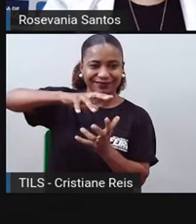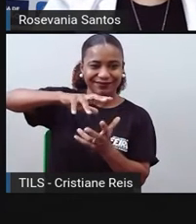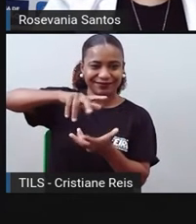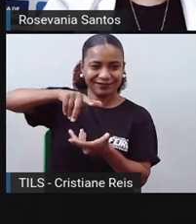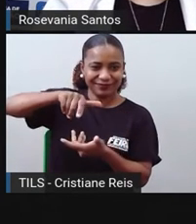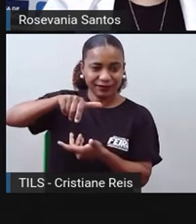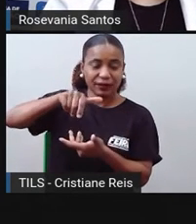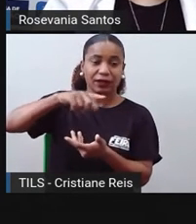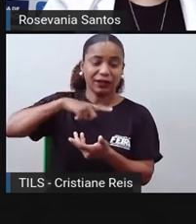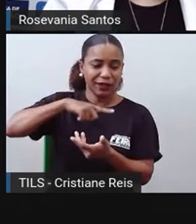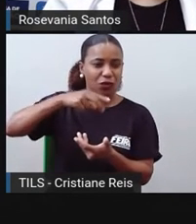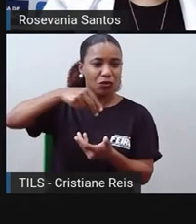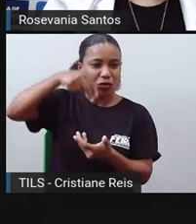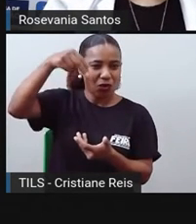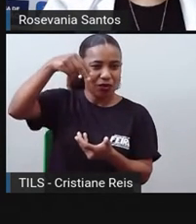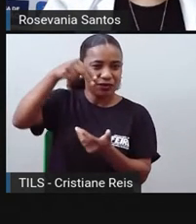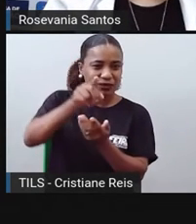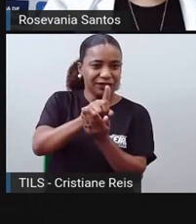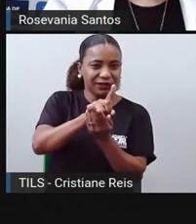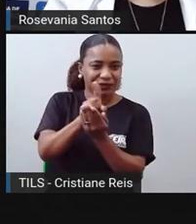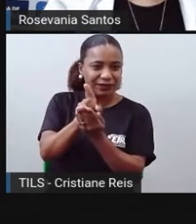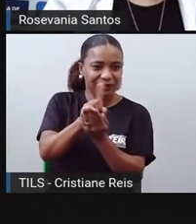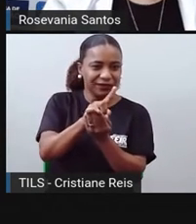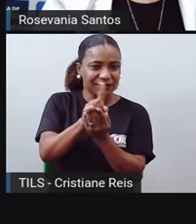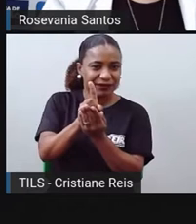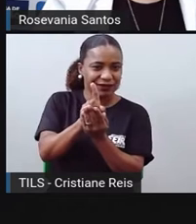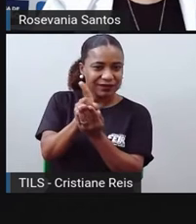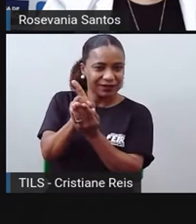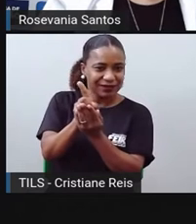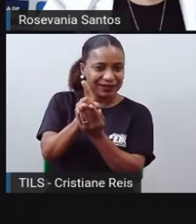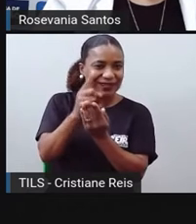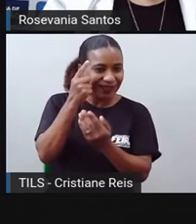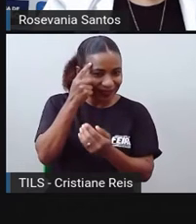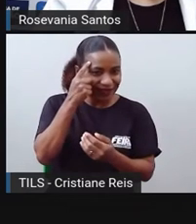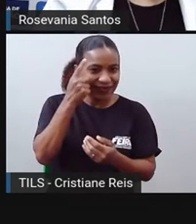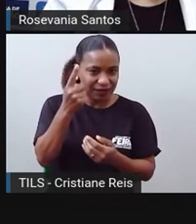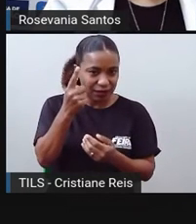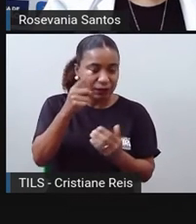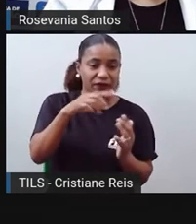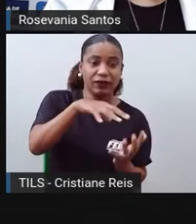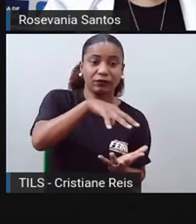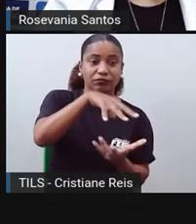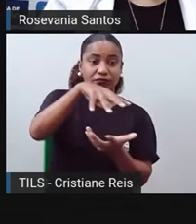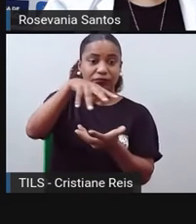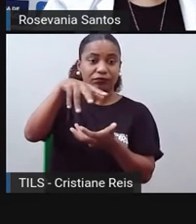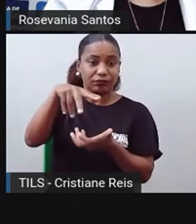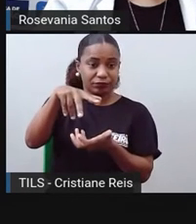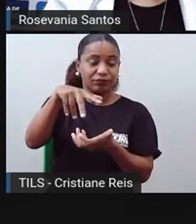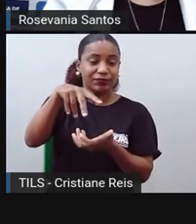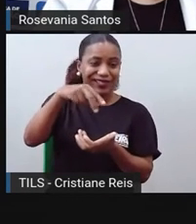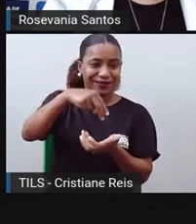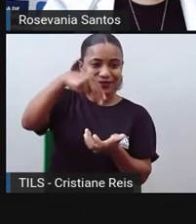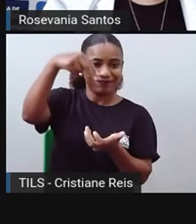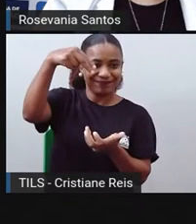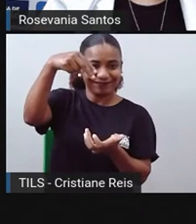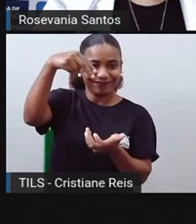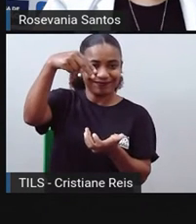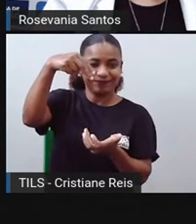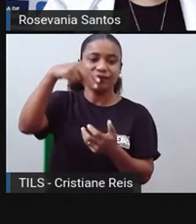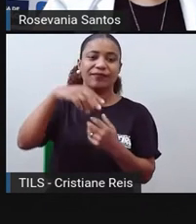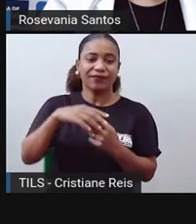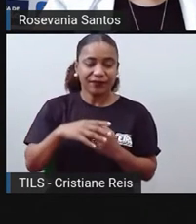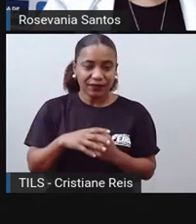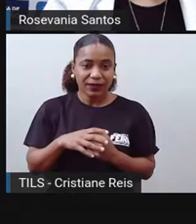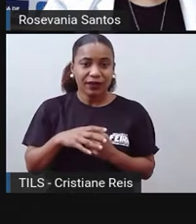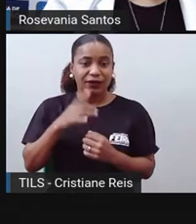norte geográfico. Lembra que o norte geográfico, o norte magnético. Então, essa inclinaçãozinha aqui, como vocês percebem, esse esqueminha